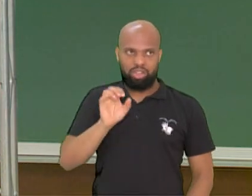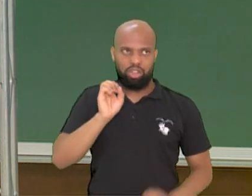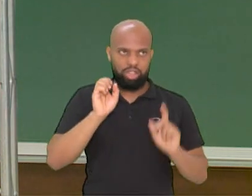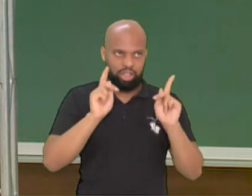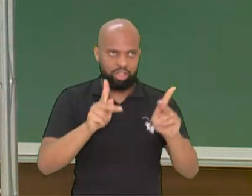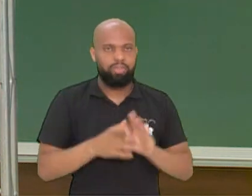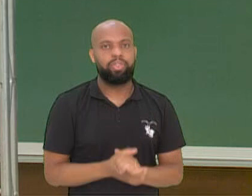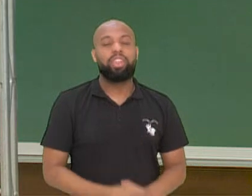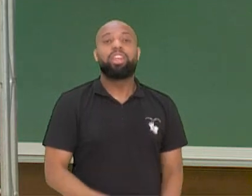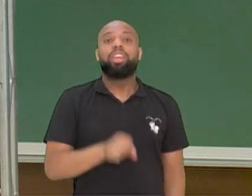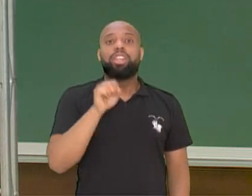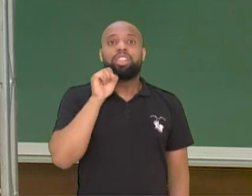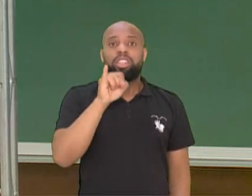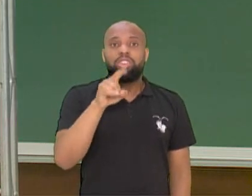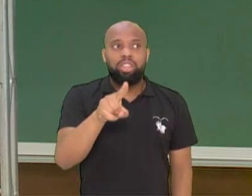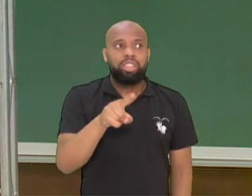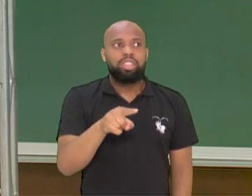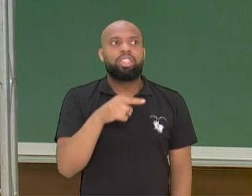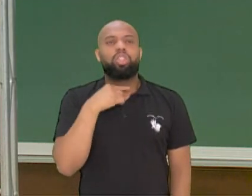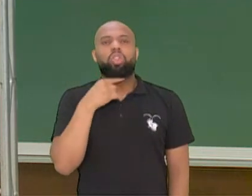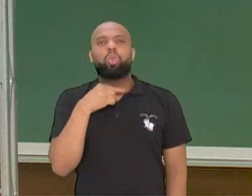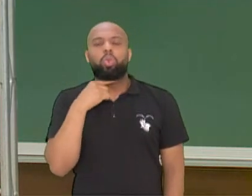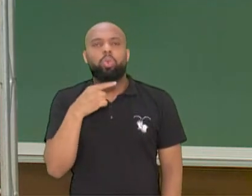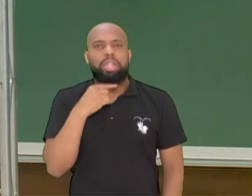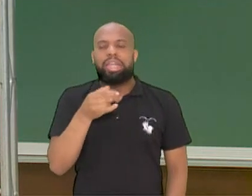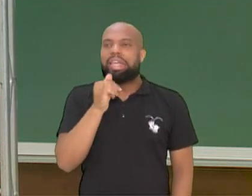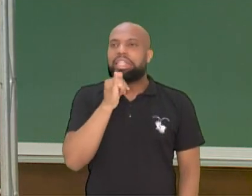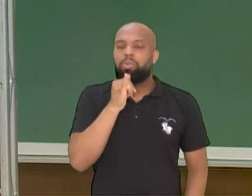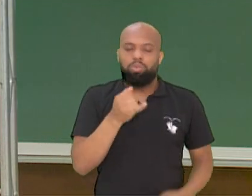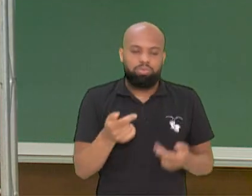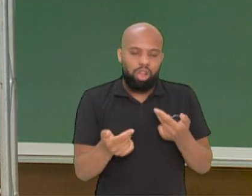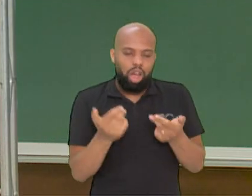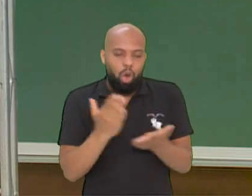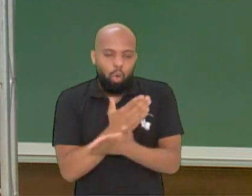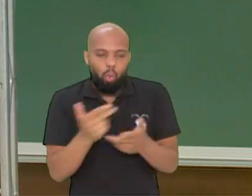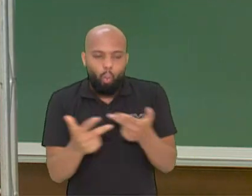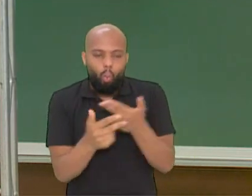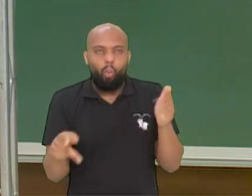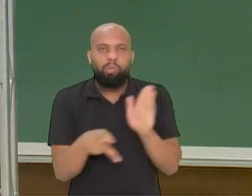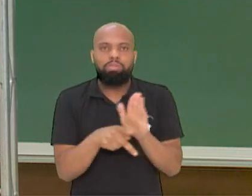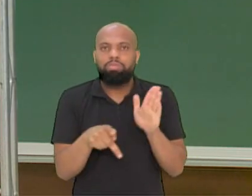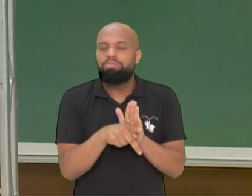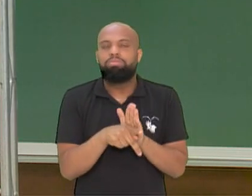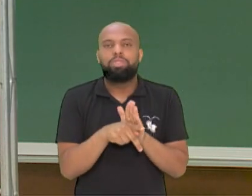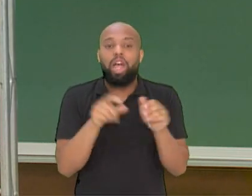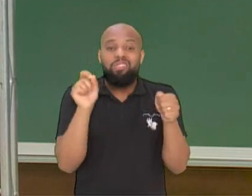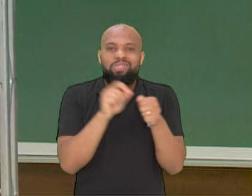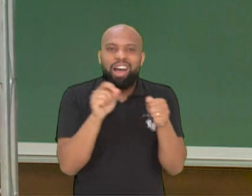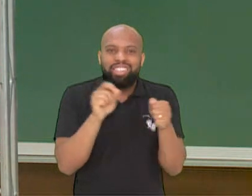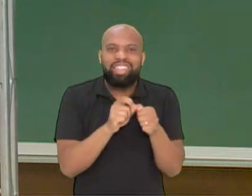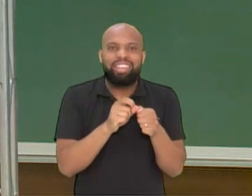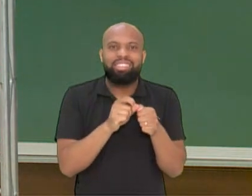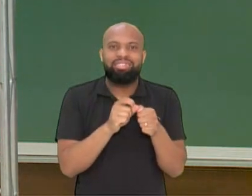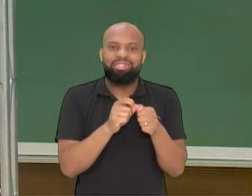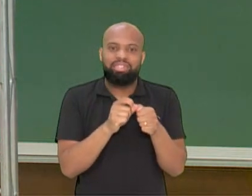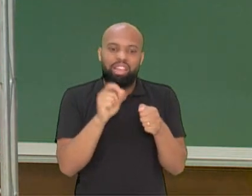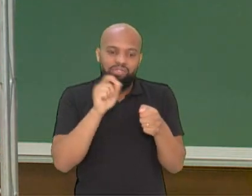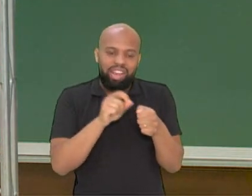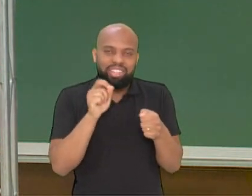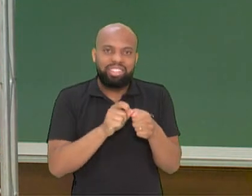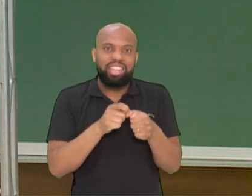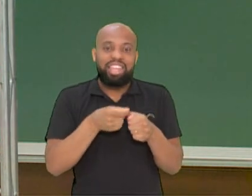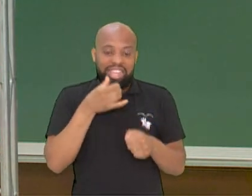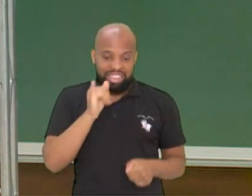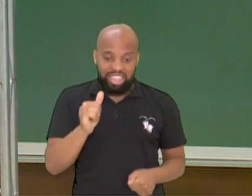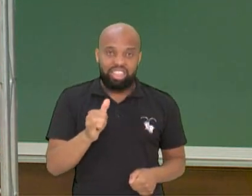gente? Se você não tiver uma fonte motriz, a turbina da usina hidrelétrica, tirando a força motriz, ela